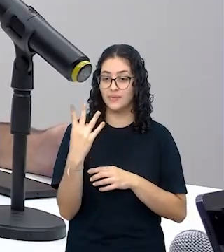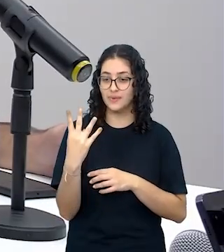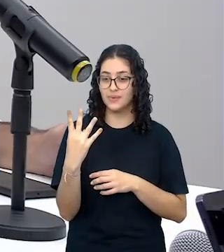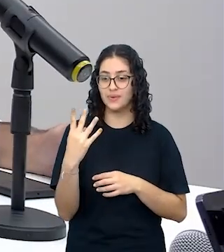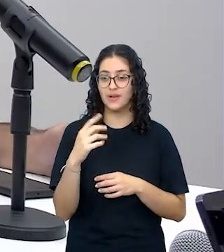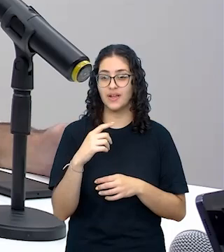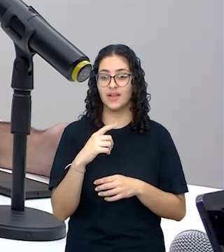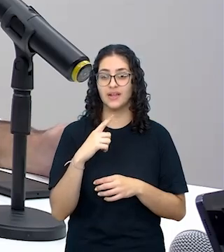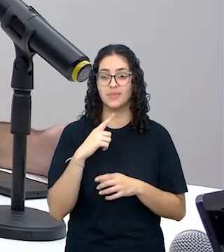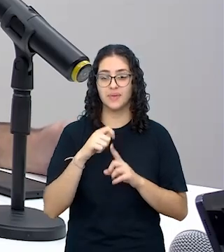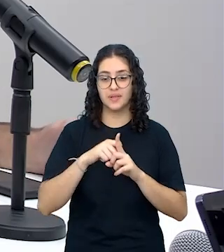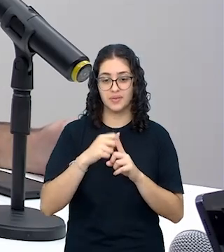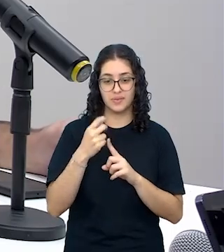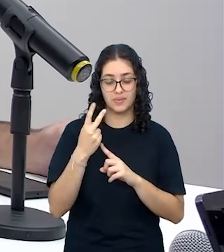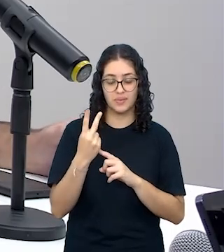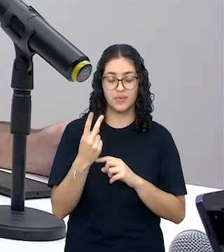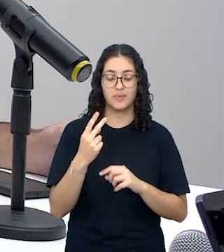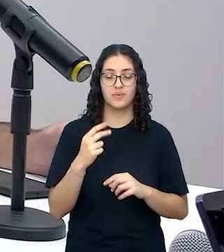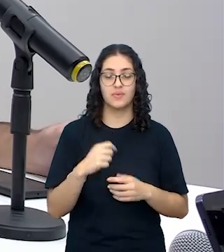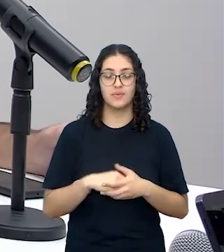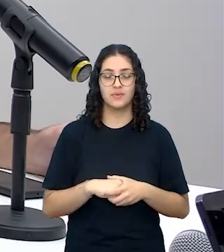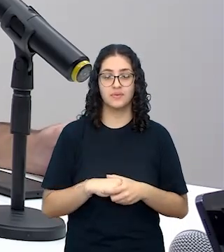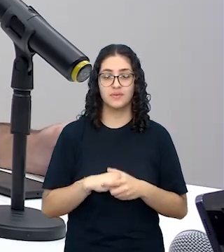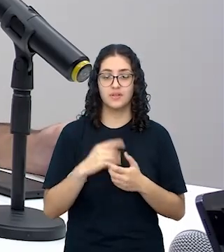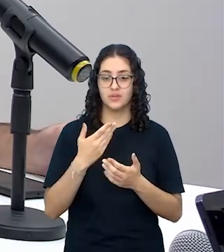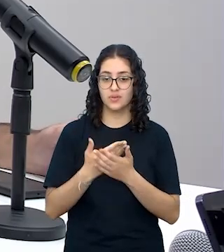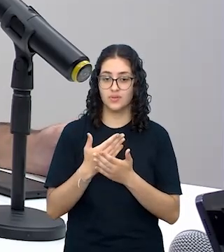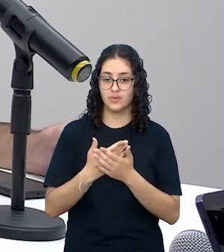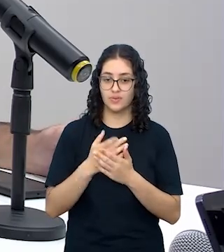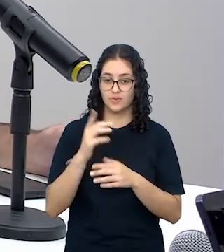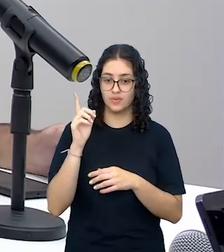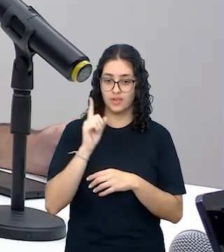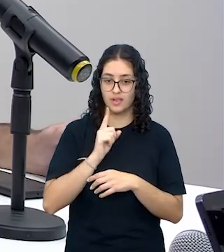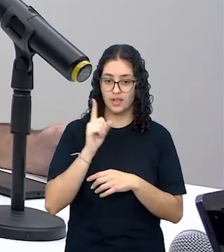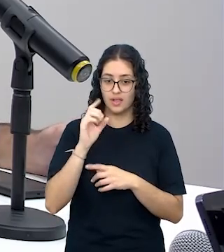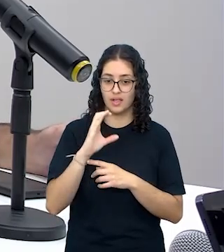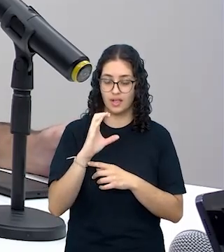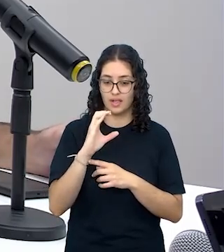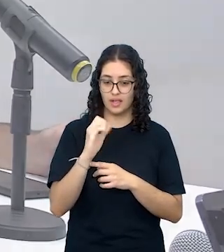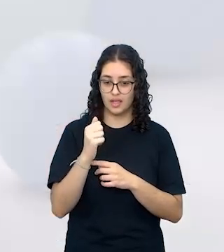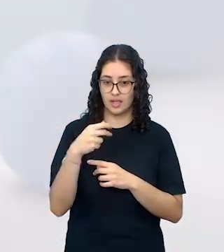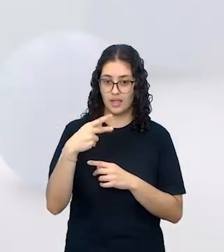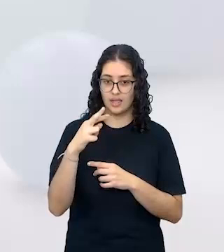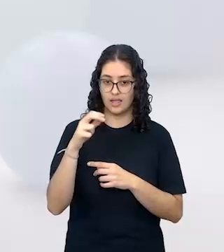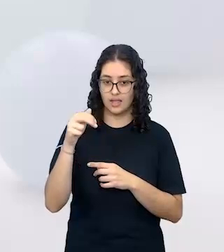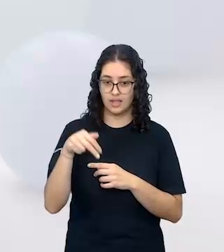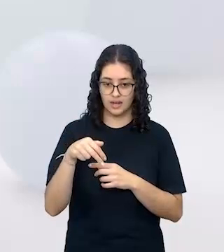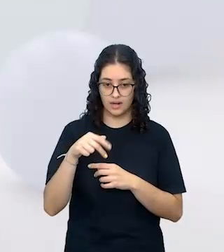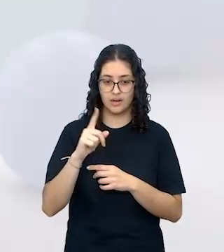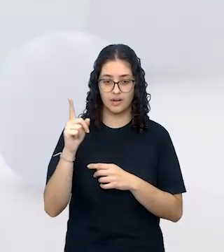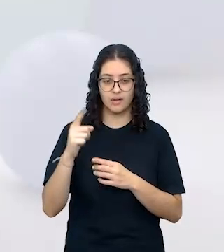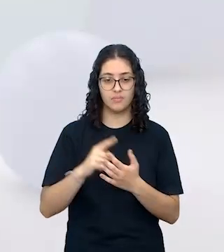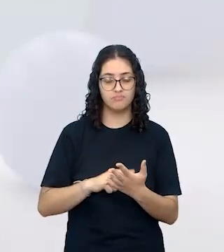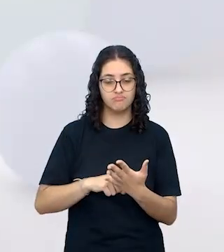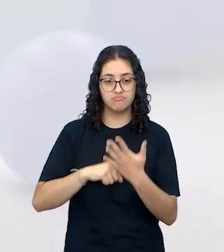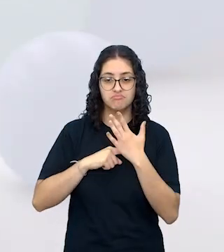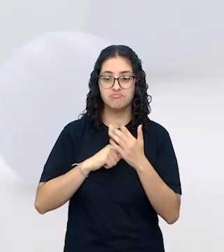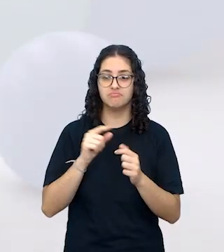24/2, né, com as professoras lá da Escola Estadual Barão Homem de Melo, que nos